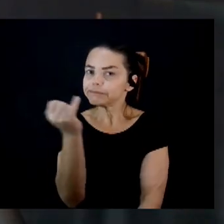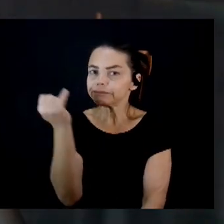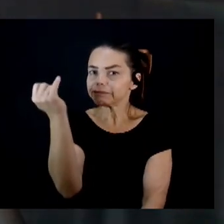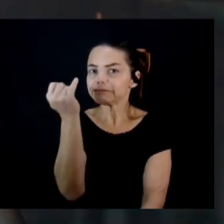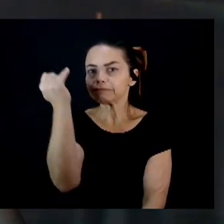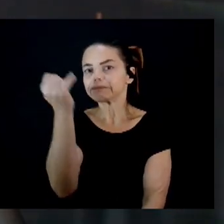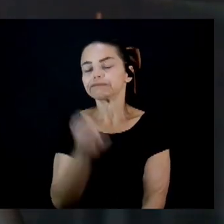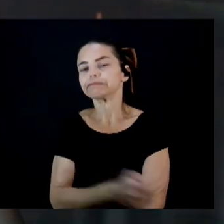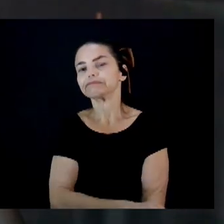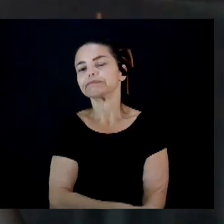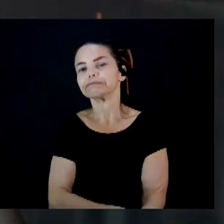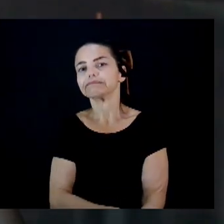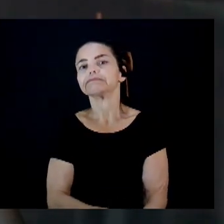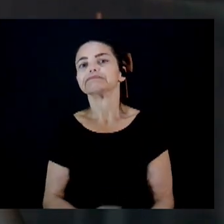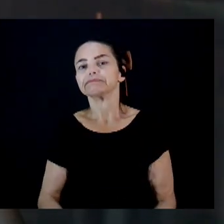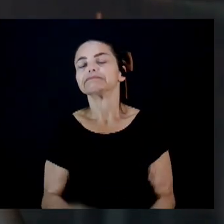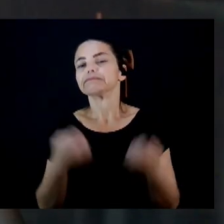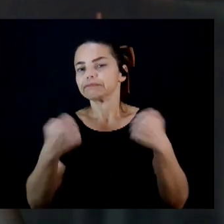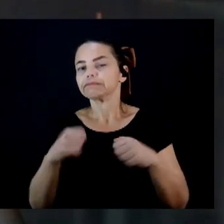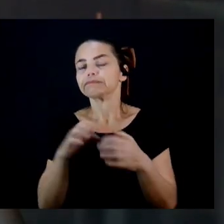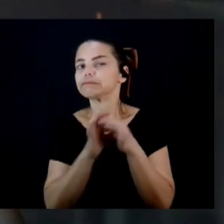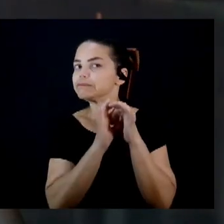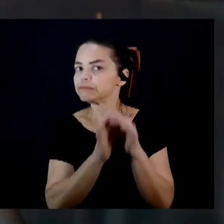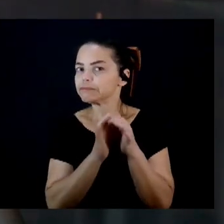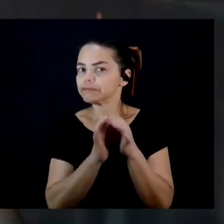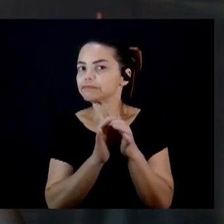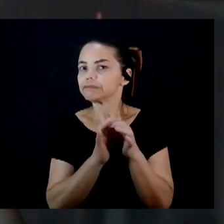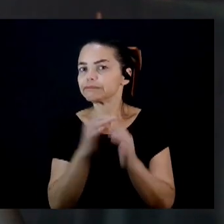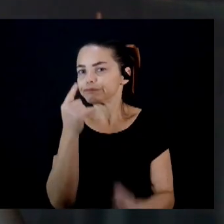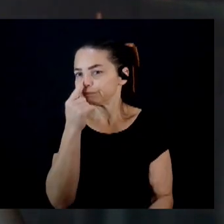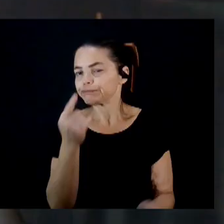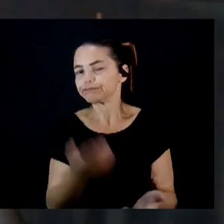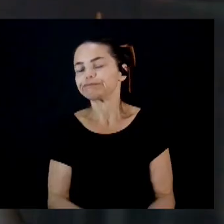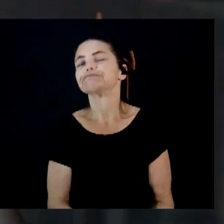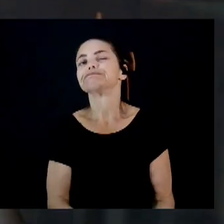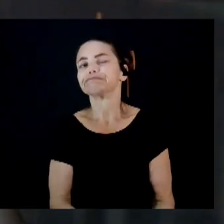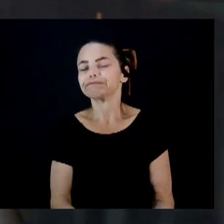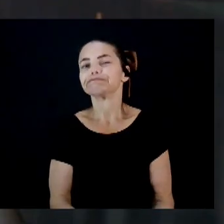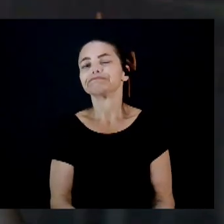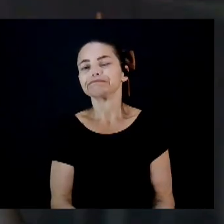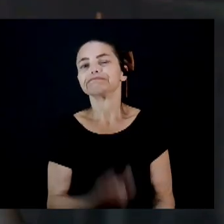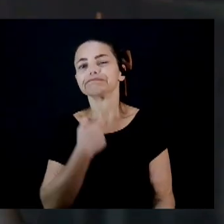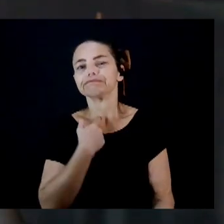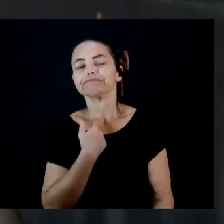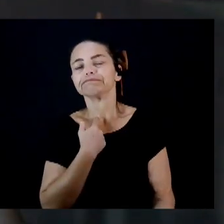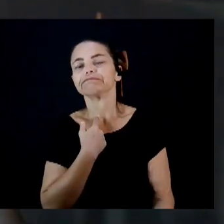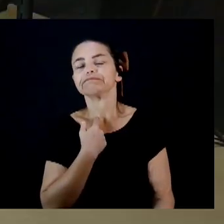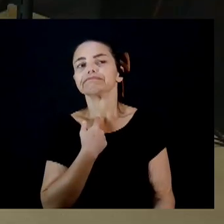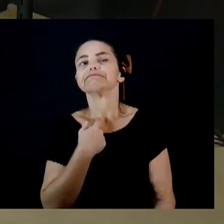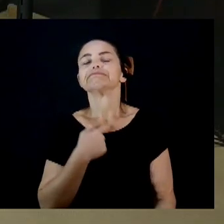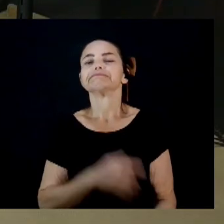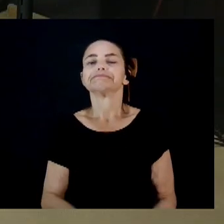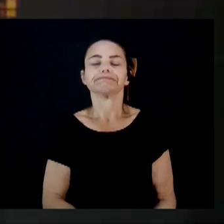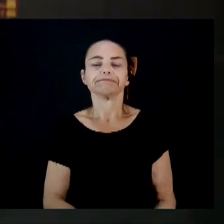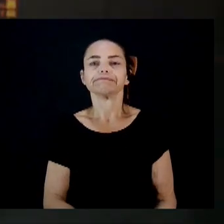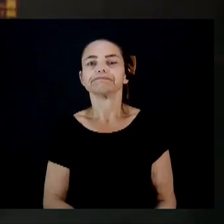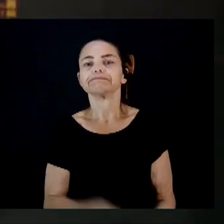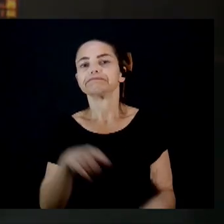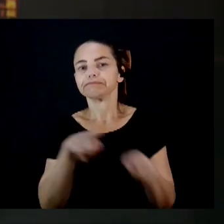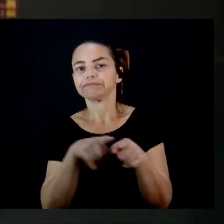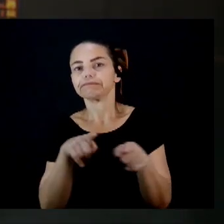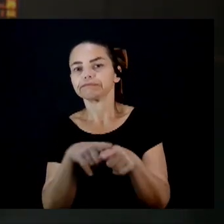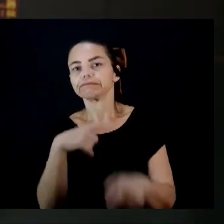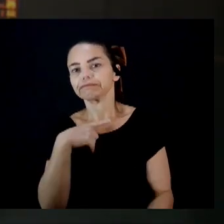casual necessita conexão. Sim. Fica ali uma questão de performance. Inclusive, olha, a gente tem aqui um